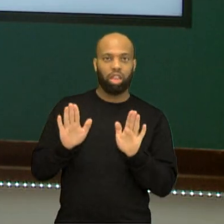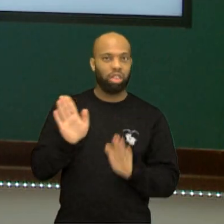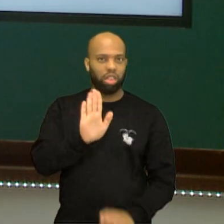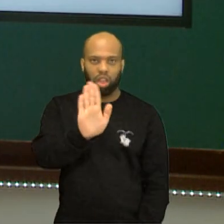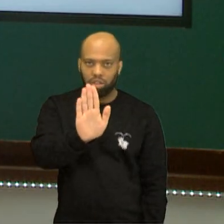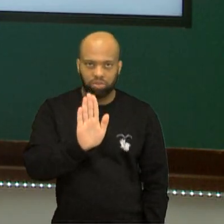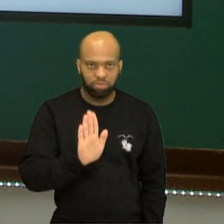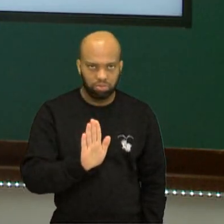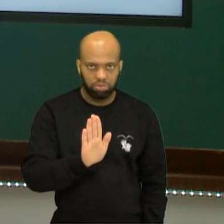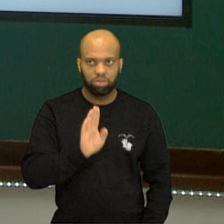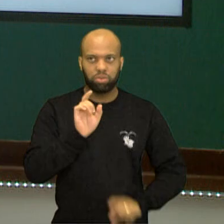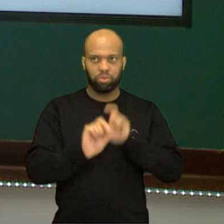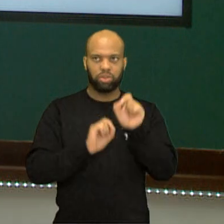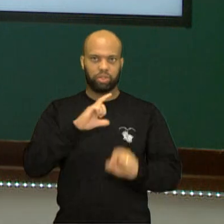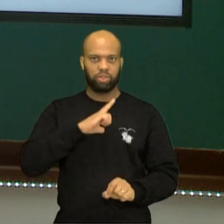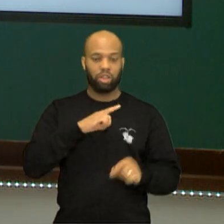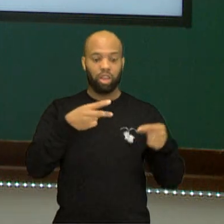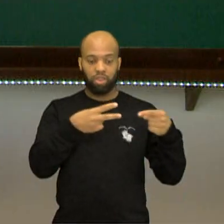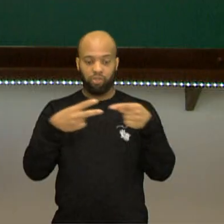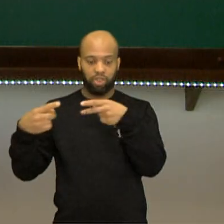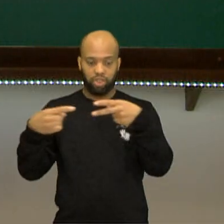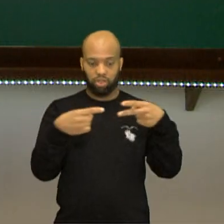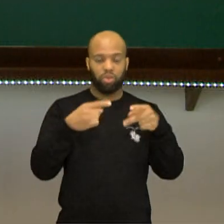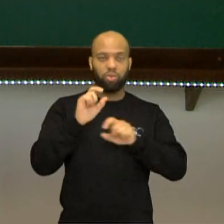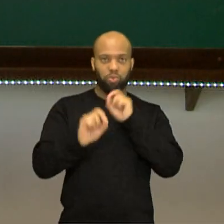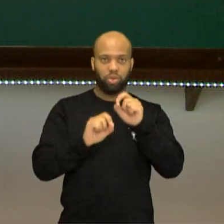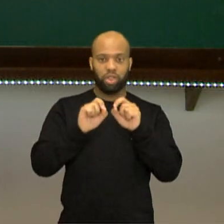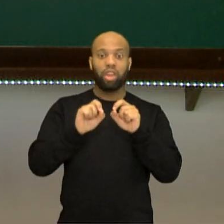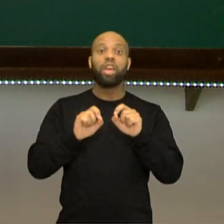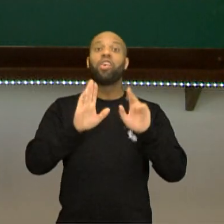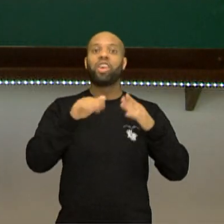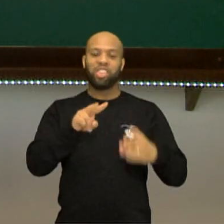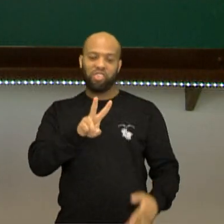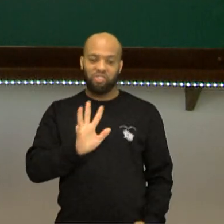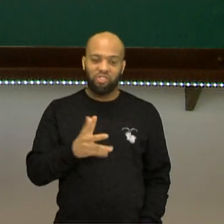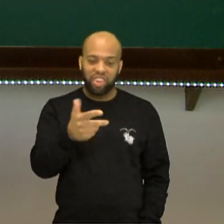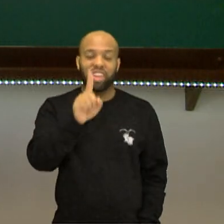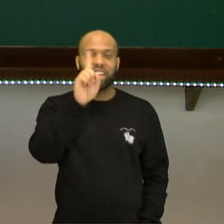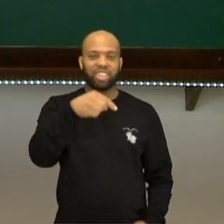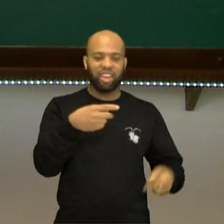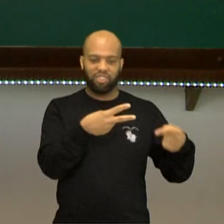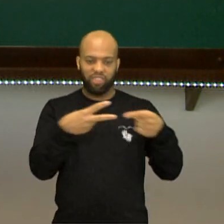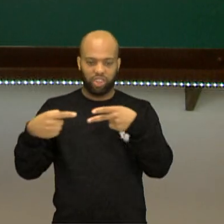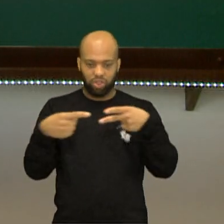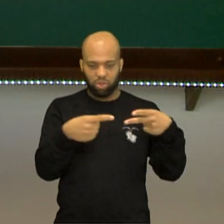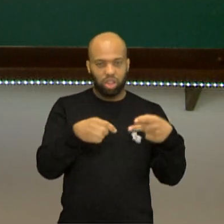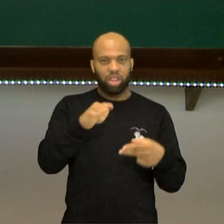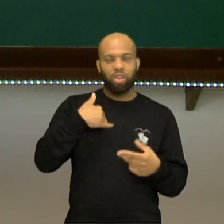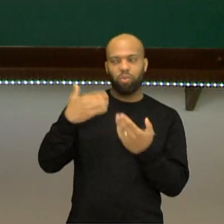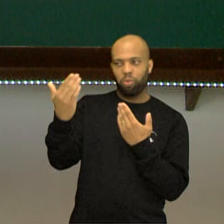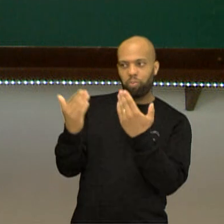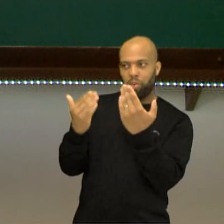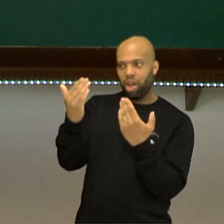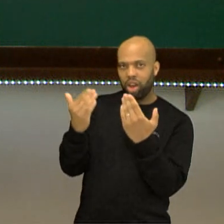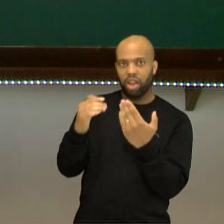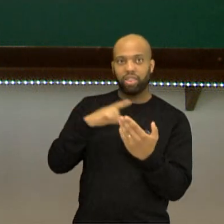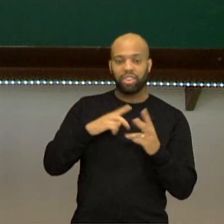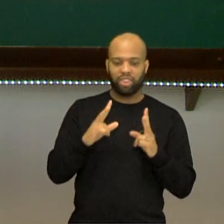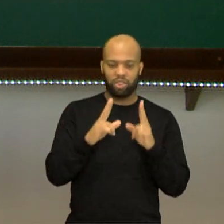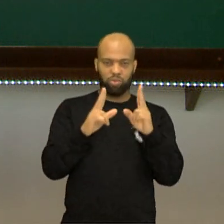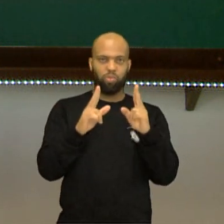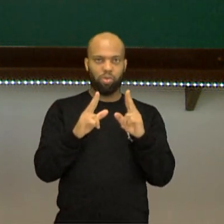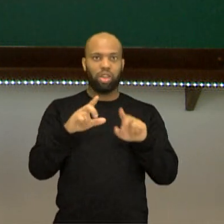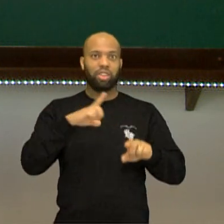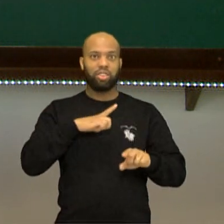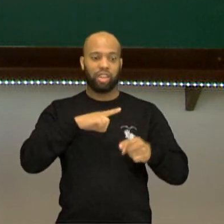cara. É o seguinte, vetor, velocidade é um vetor. E para mim poder comparar um vetor com outro, eles têm que ser iguais nos